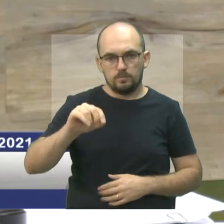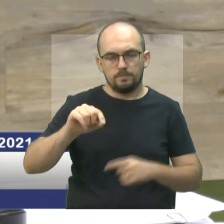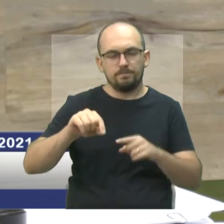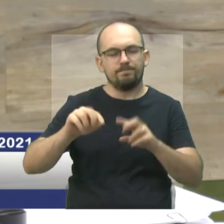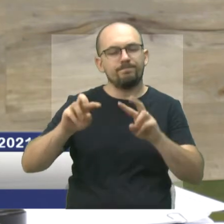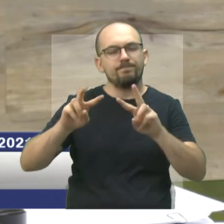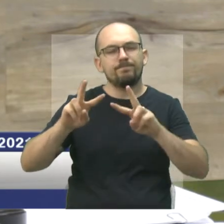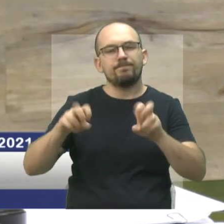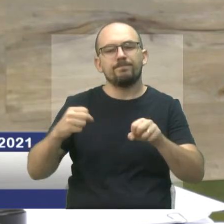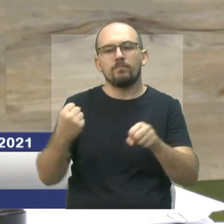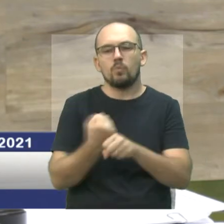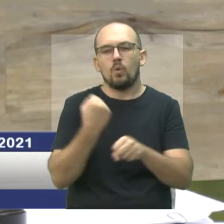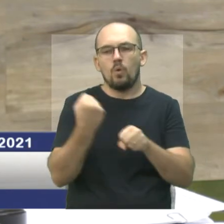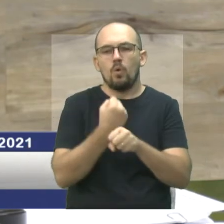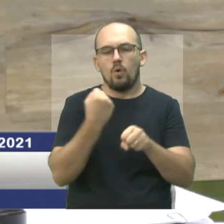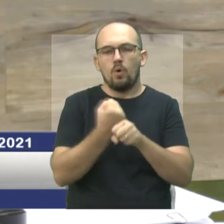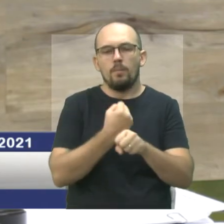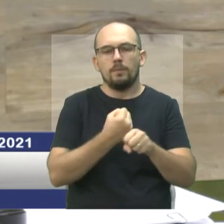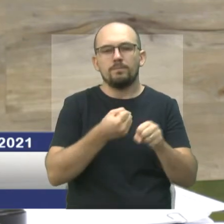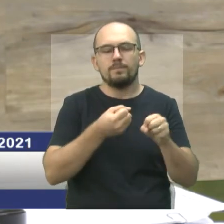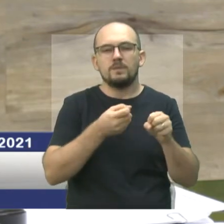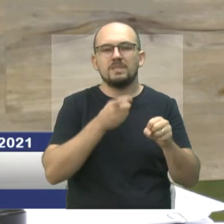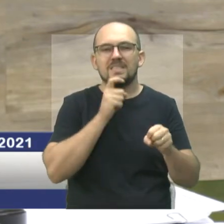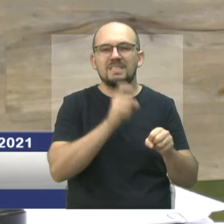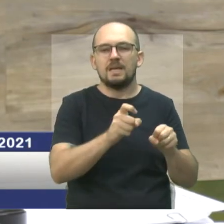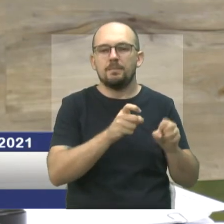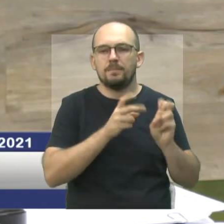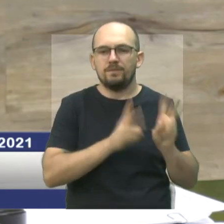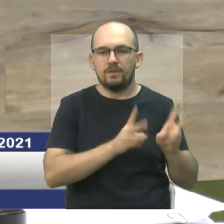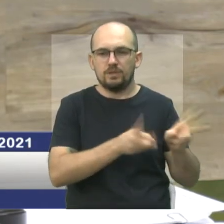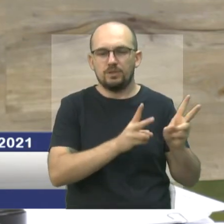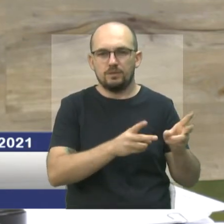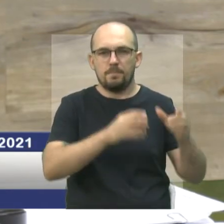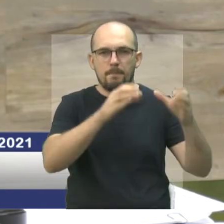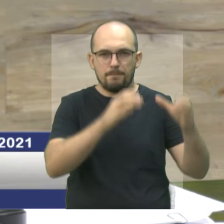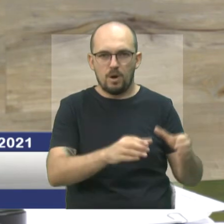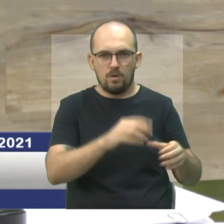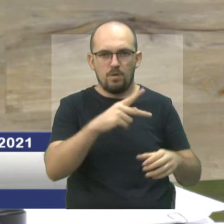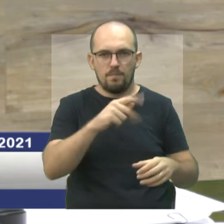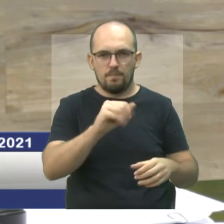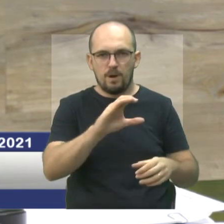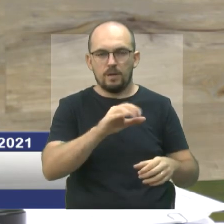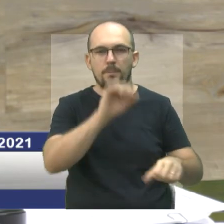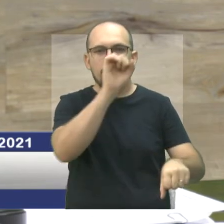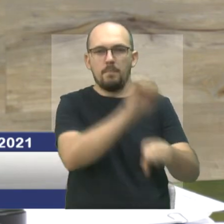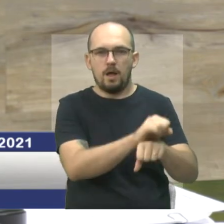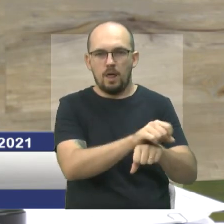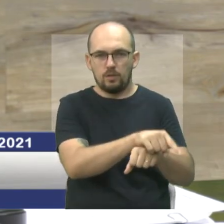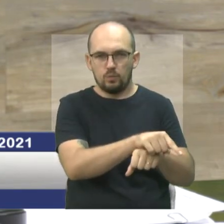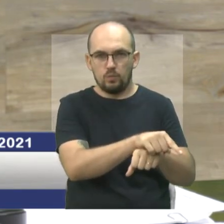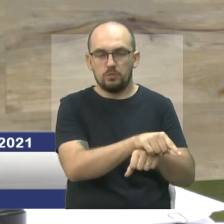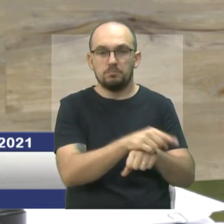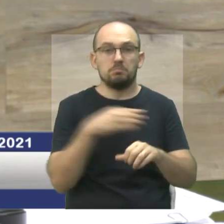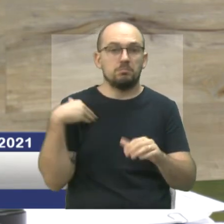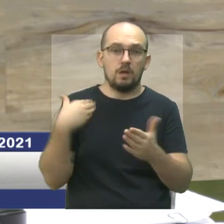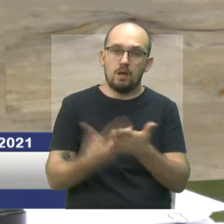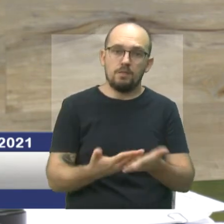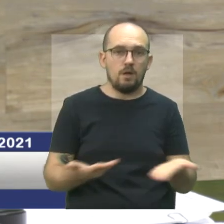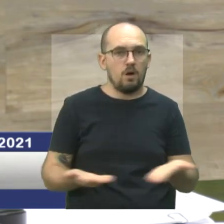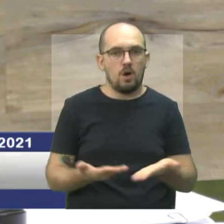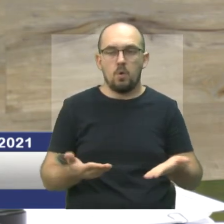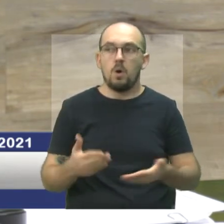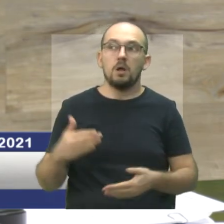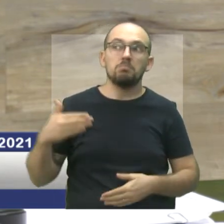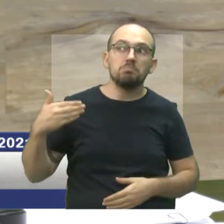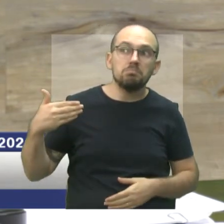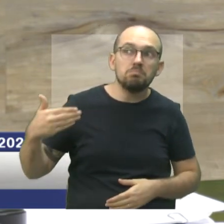às obras do Sempre Verde que estão paradas, do Parque do Sempre Verde que estão paradas, que a gente até agora não tem previsão de que elas